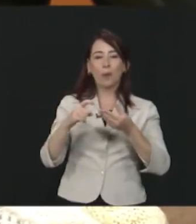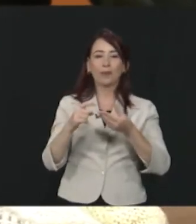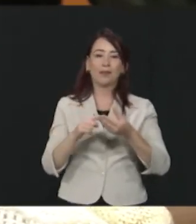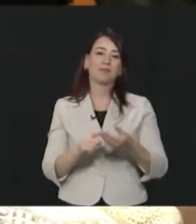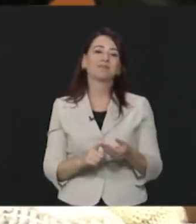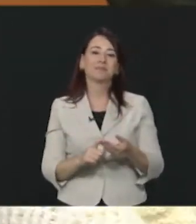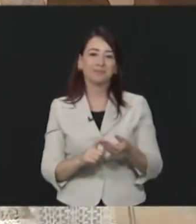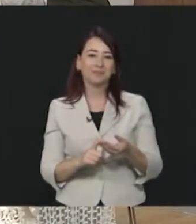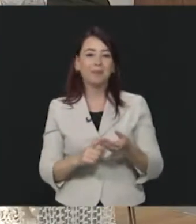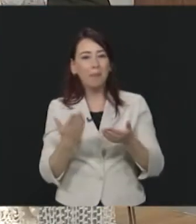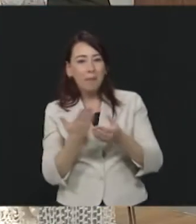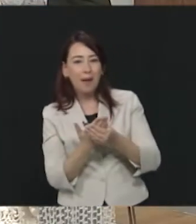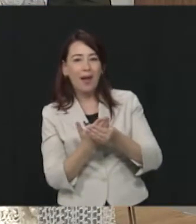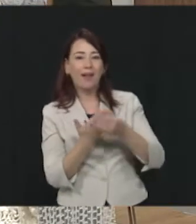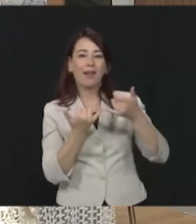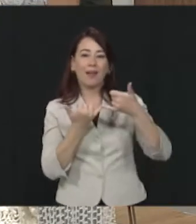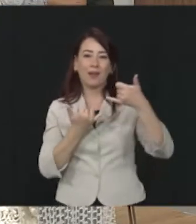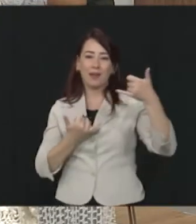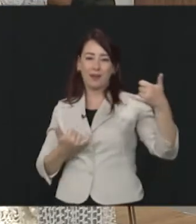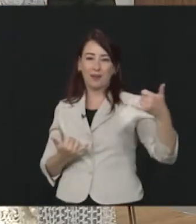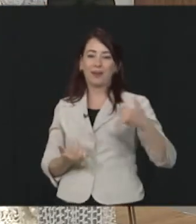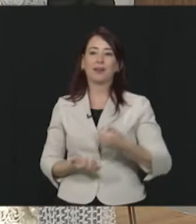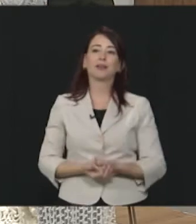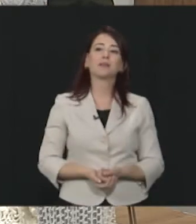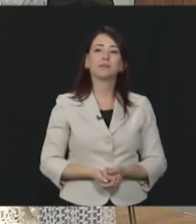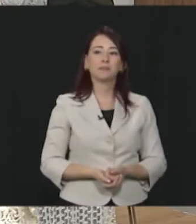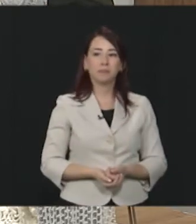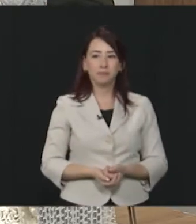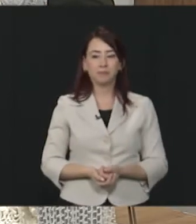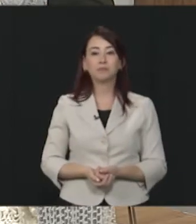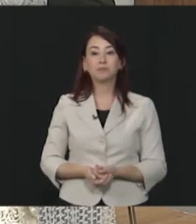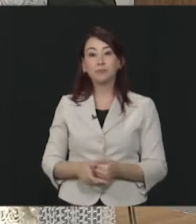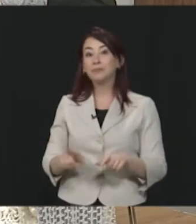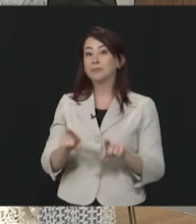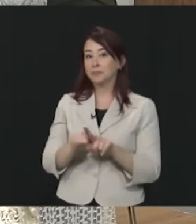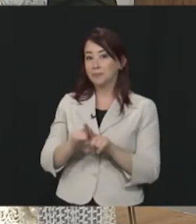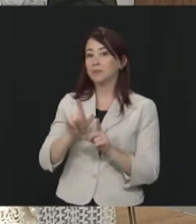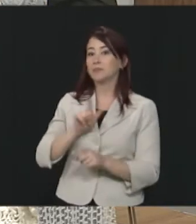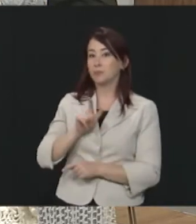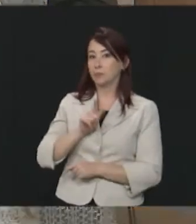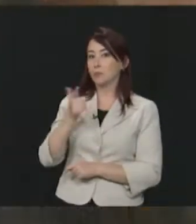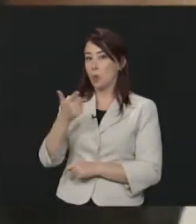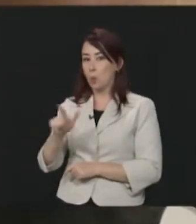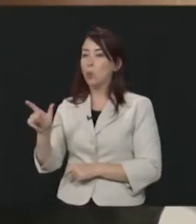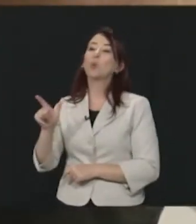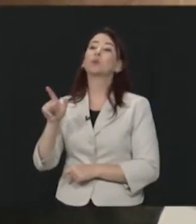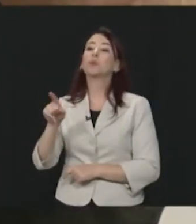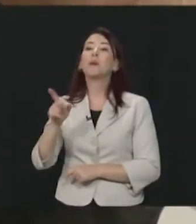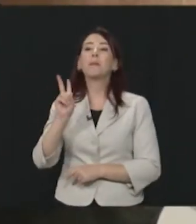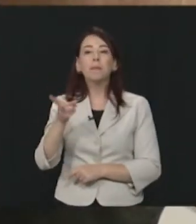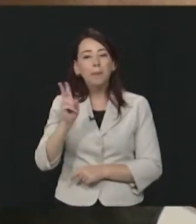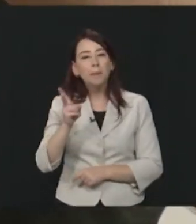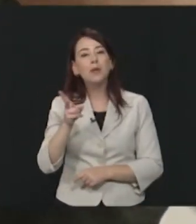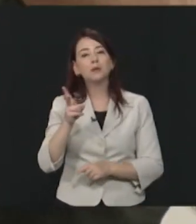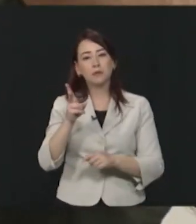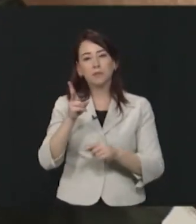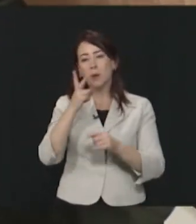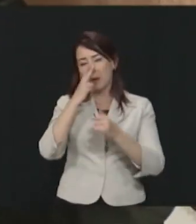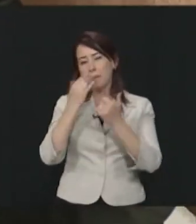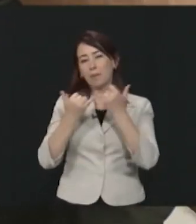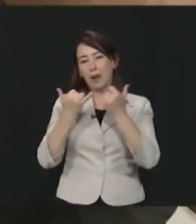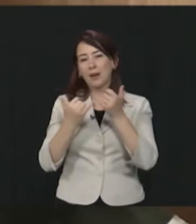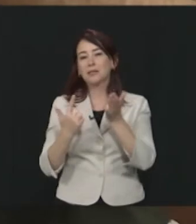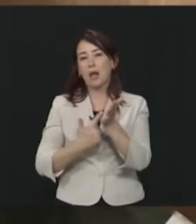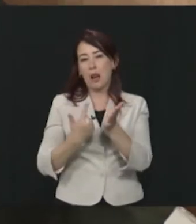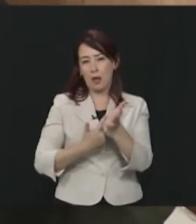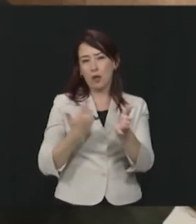E marca aí com a linha. Isso. Aqui a gente tem um outro que foi feito também, que tem a mesma função, né? Que esse já foi